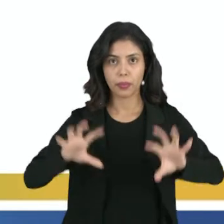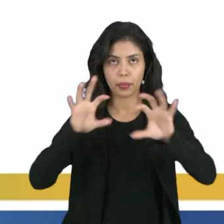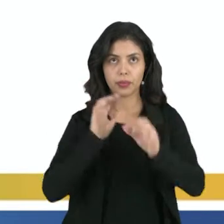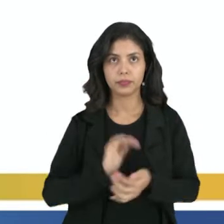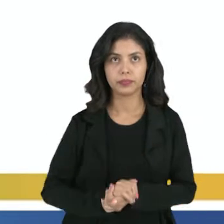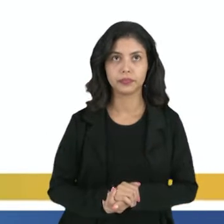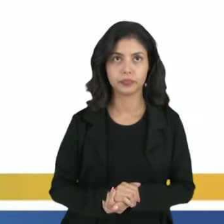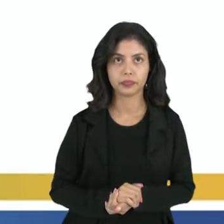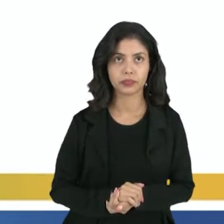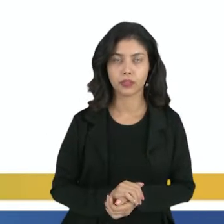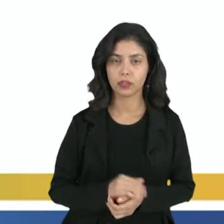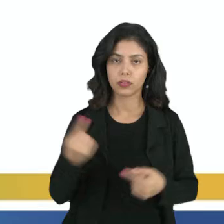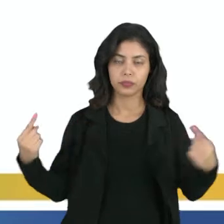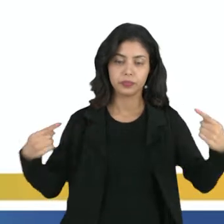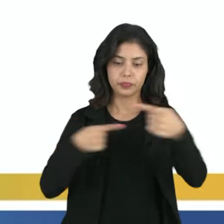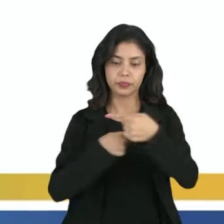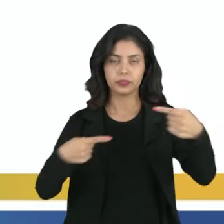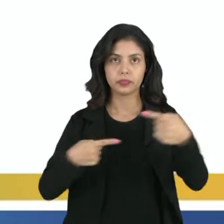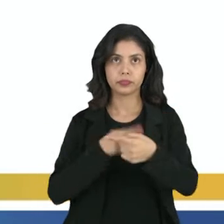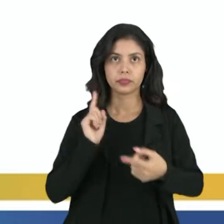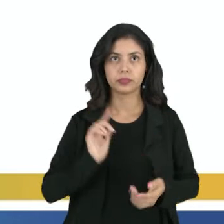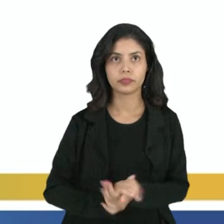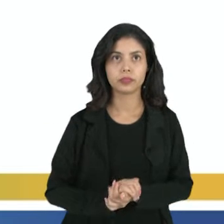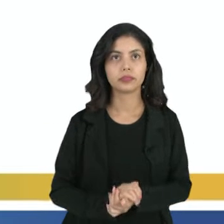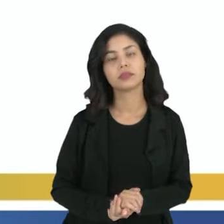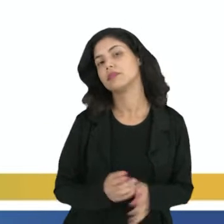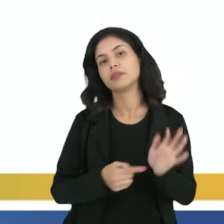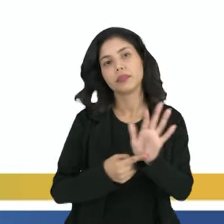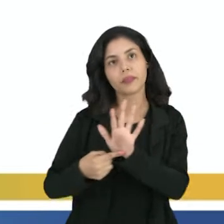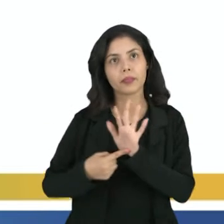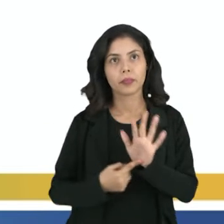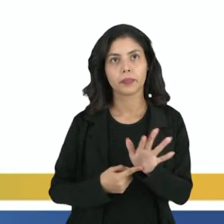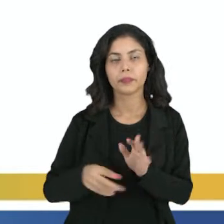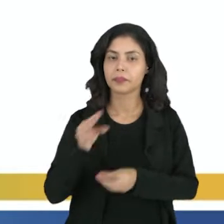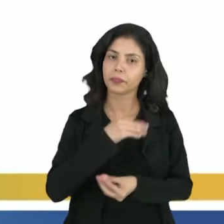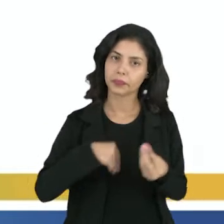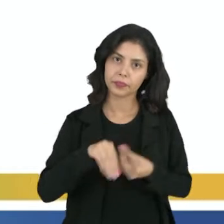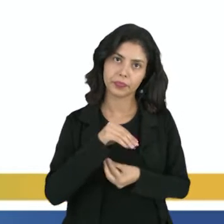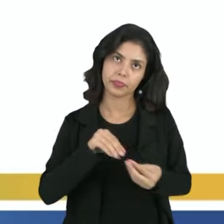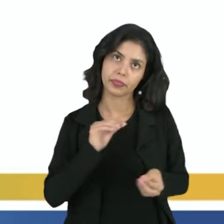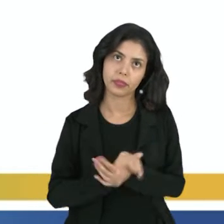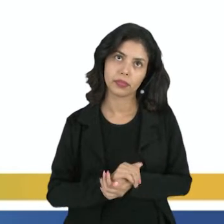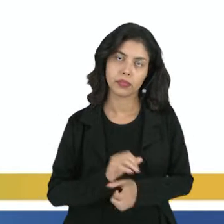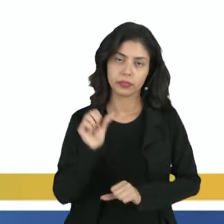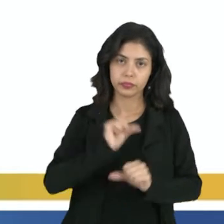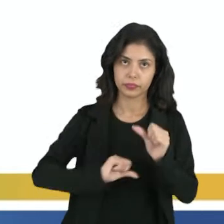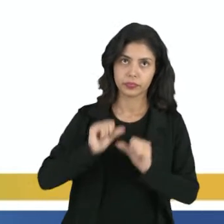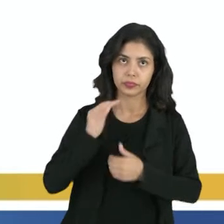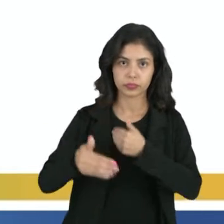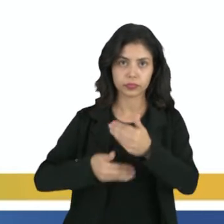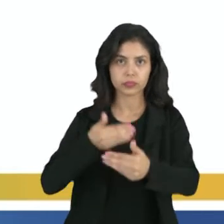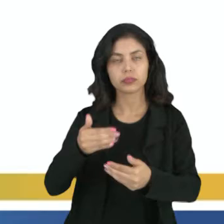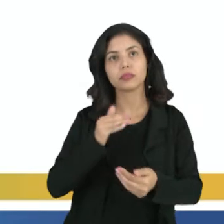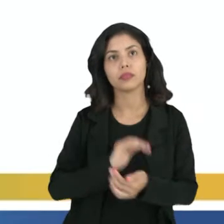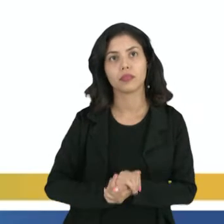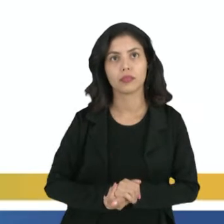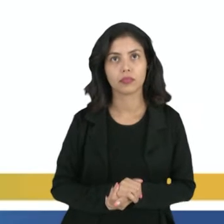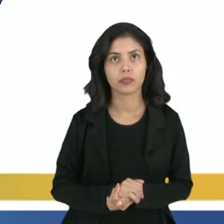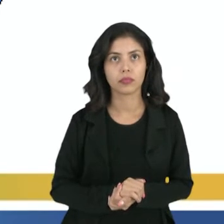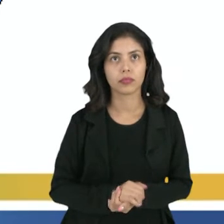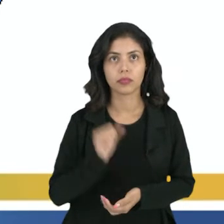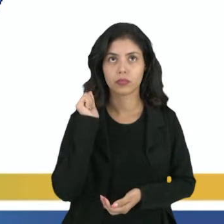gasoso e vice-versa. Essa setinha indica que isso aqui é uma reação reversível, um processo